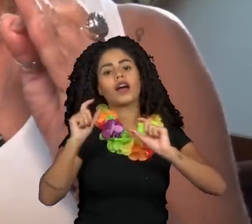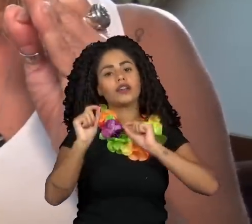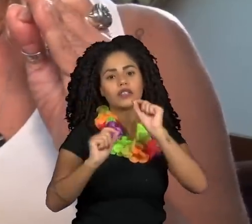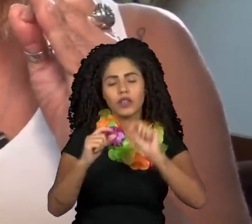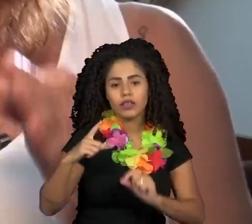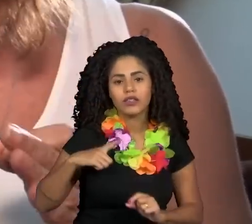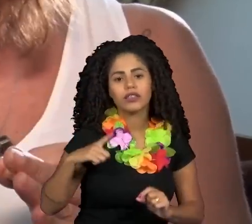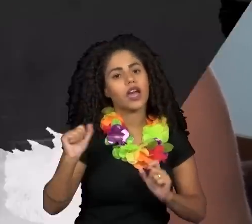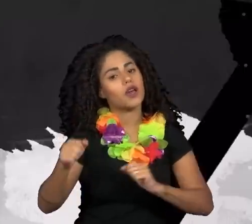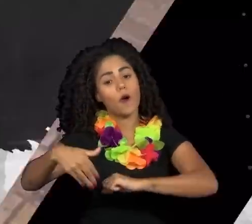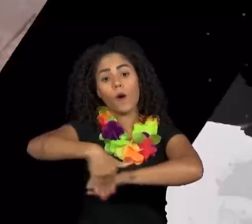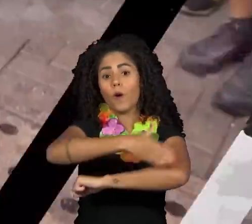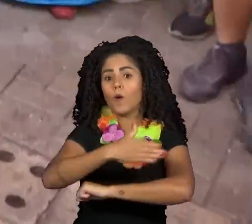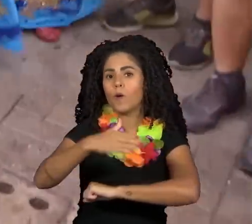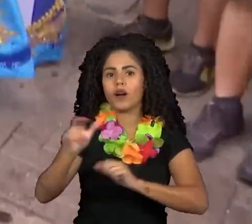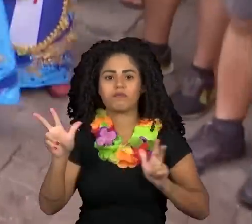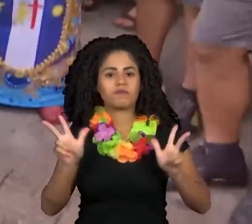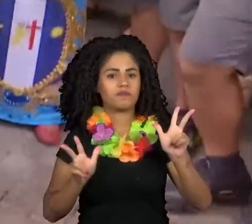É um carnaval de rua.